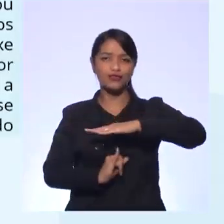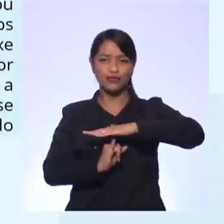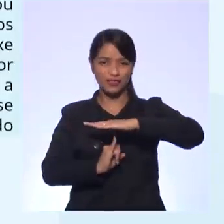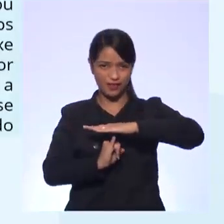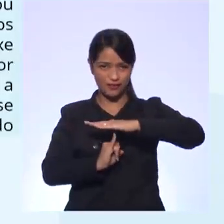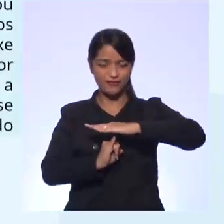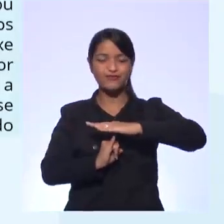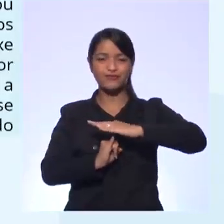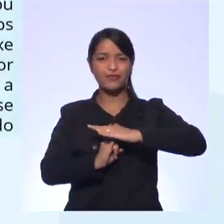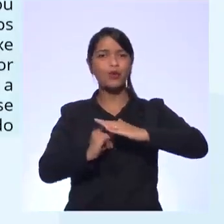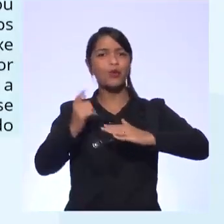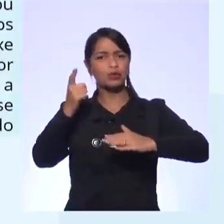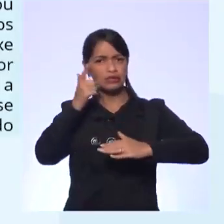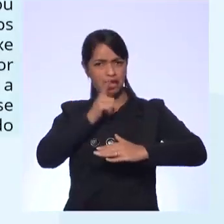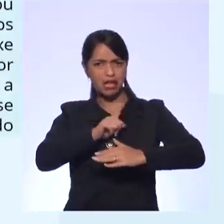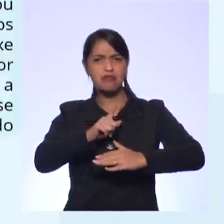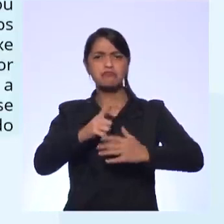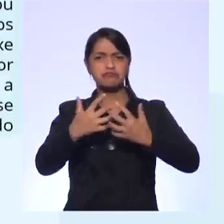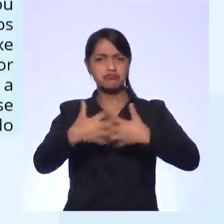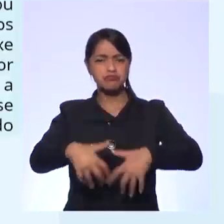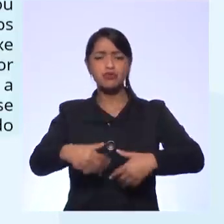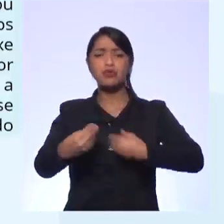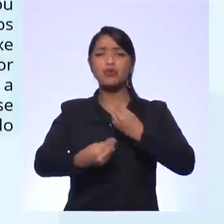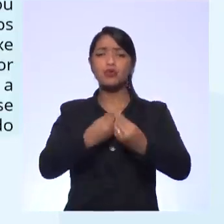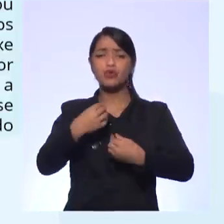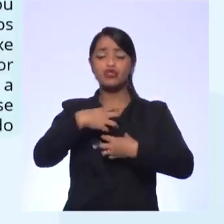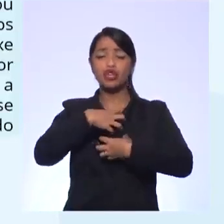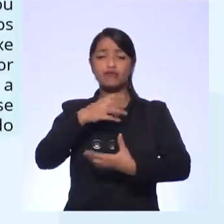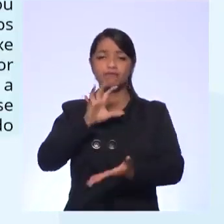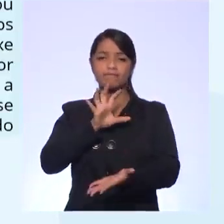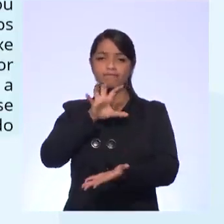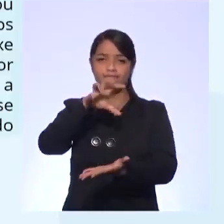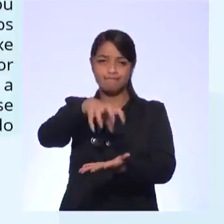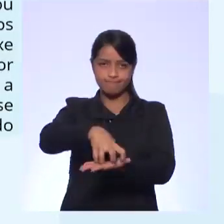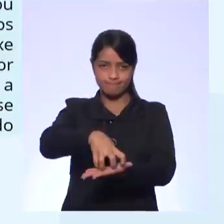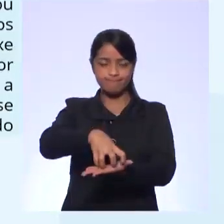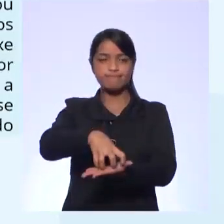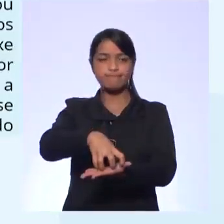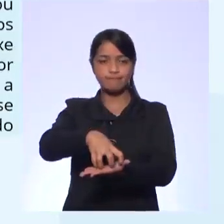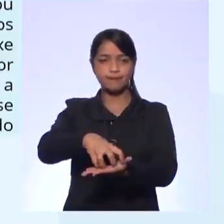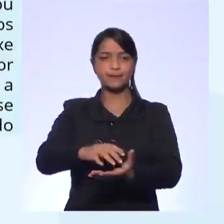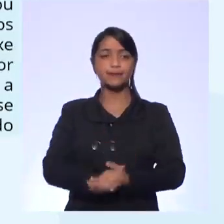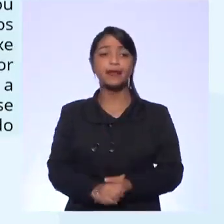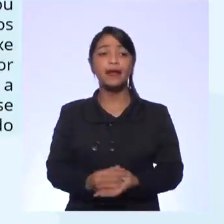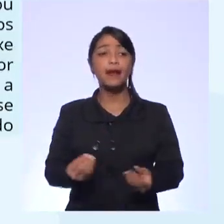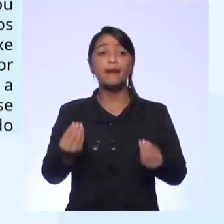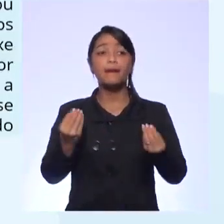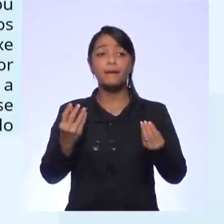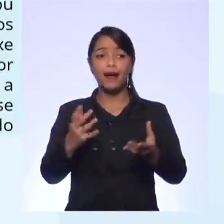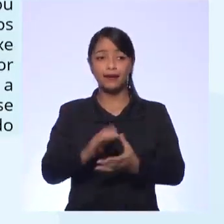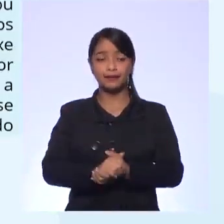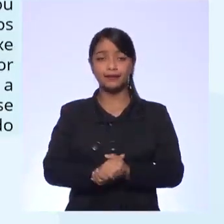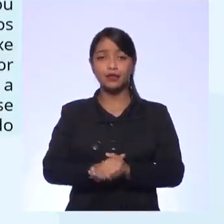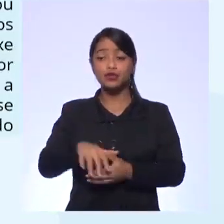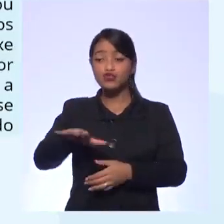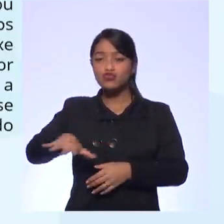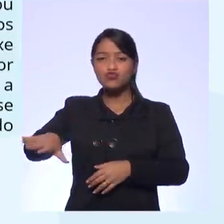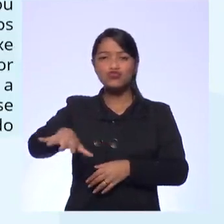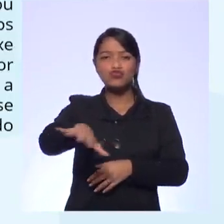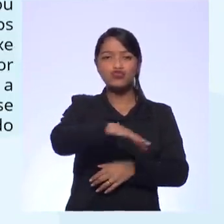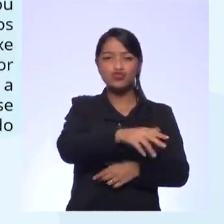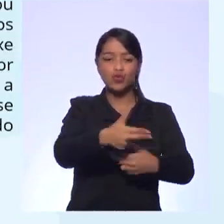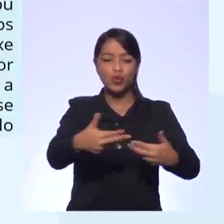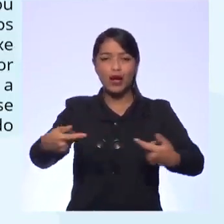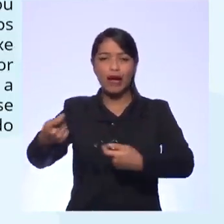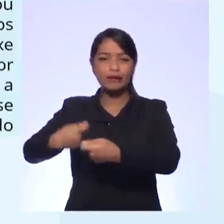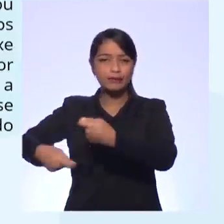de forma centralizadora para conciliar e unificar as unidades